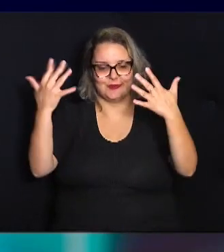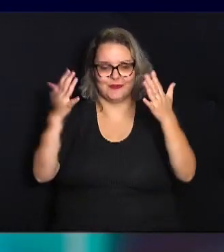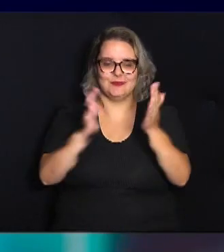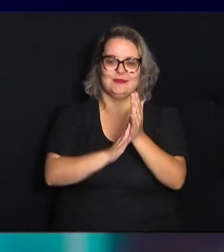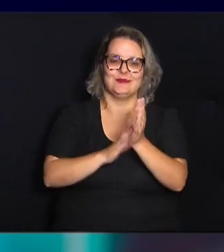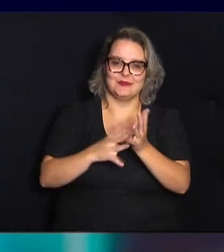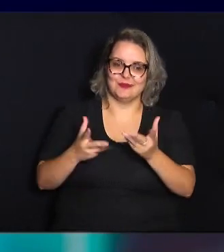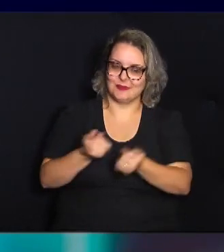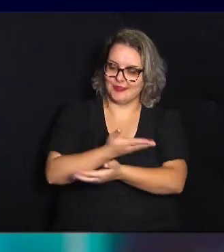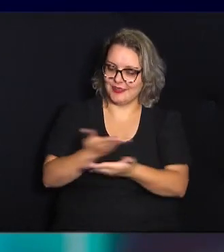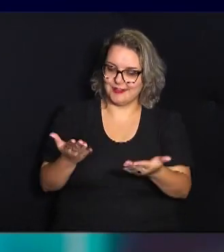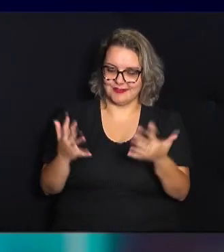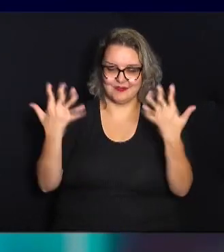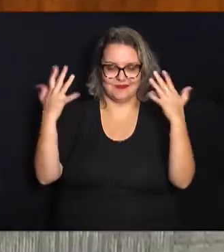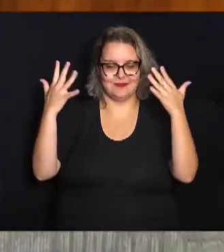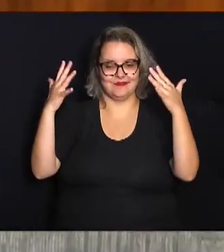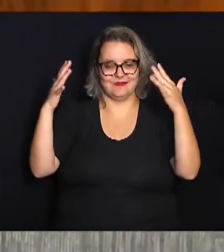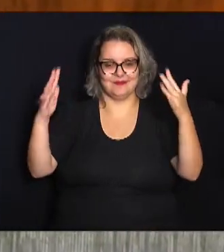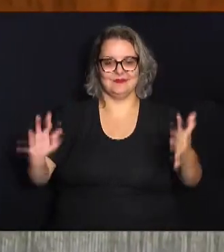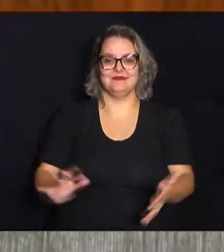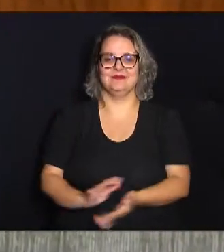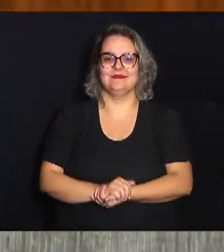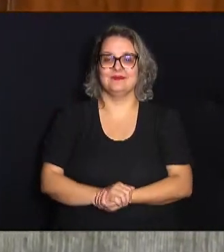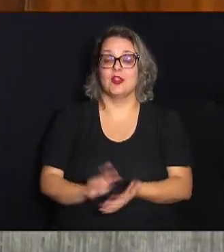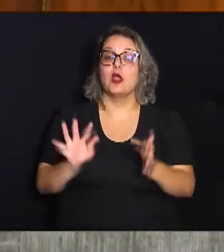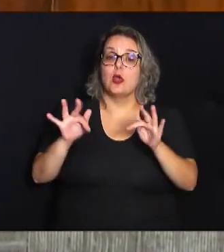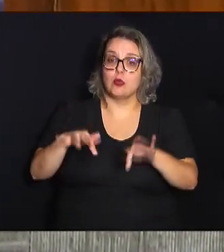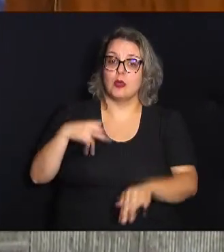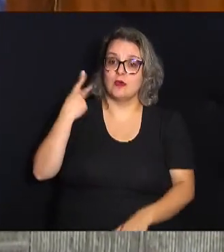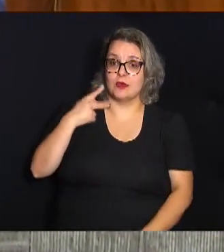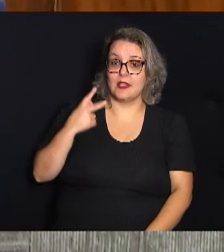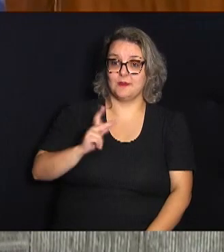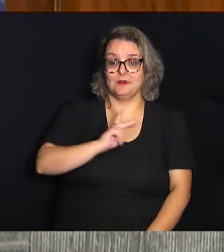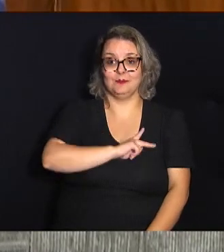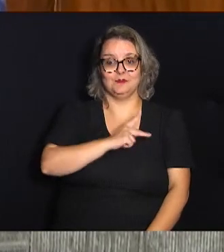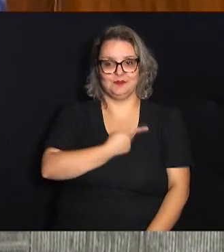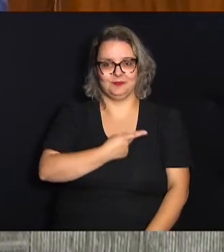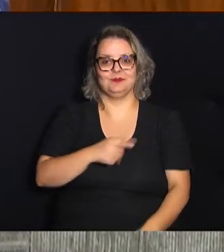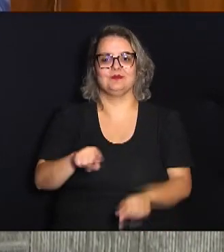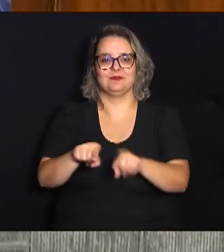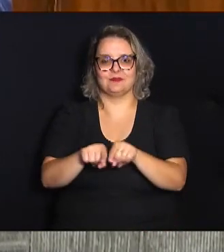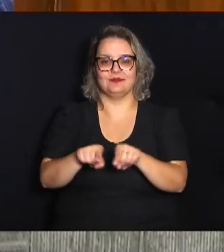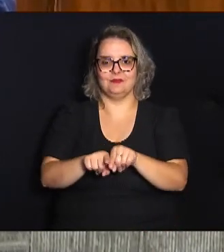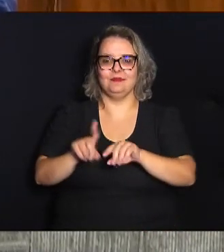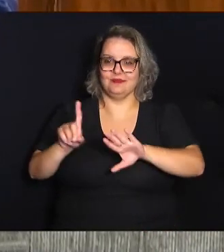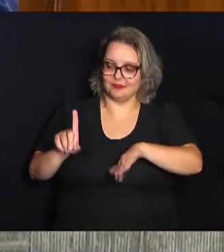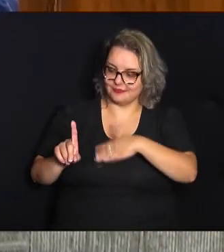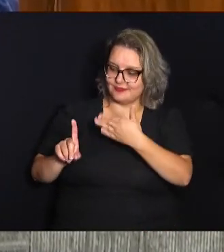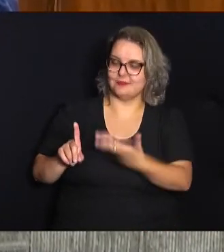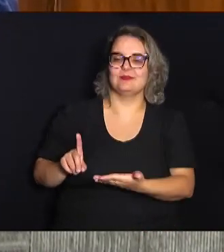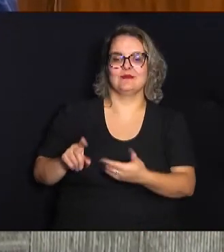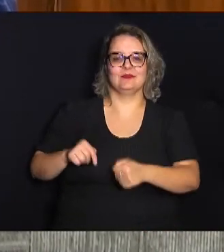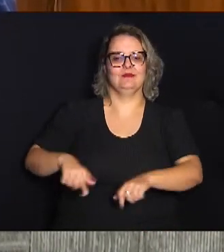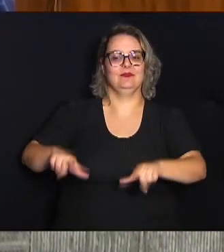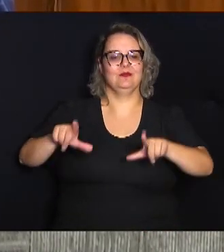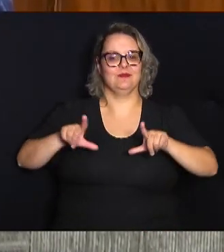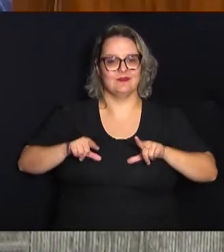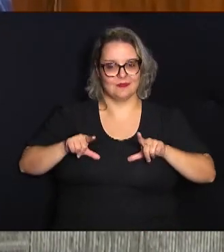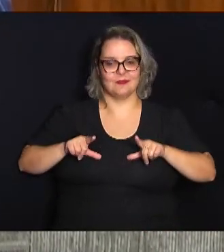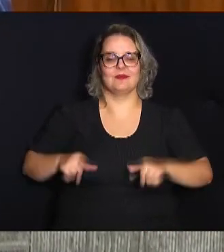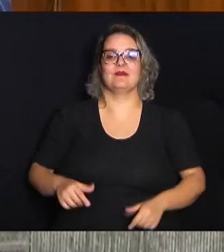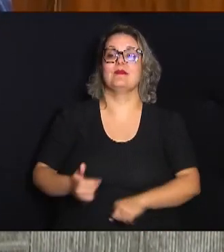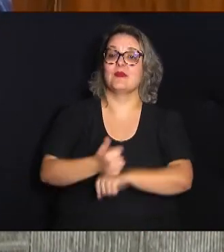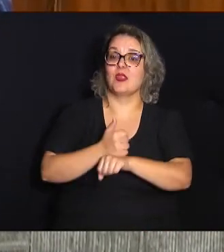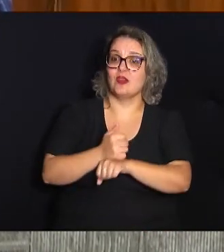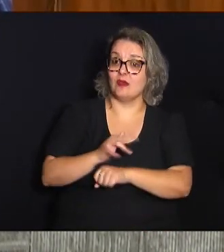todos vocês. Por fim, o vereador Paulo Haddad também homenageou com o diploma os